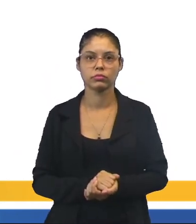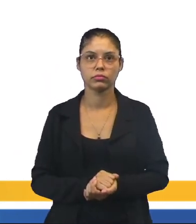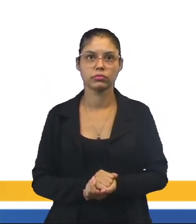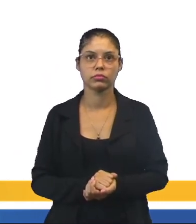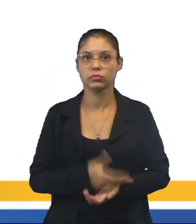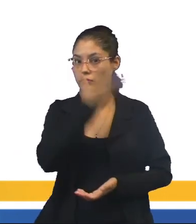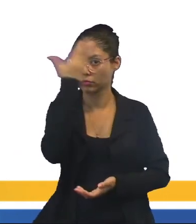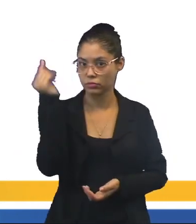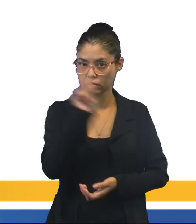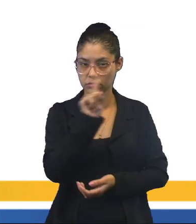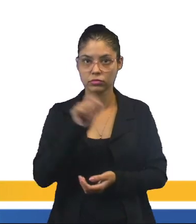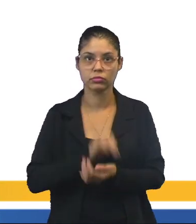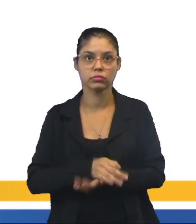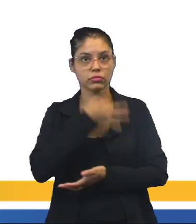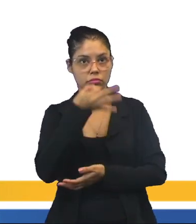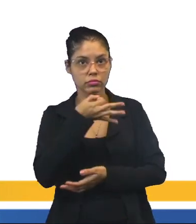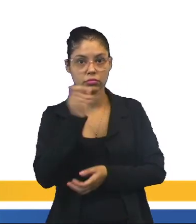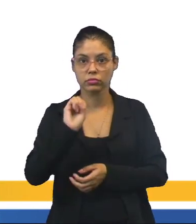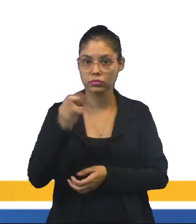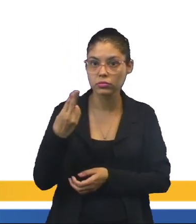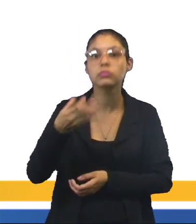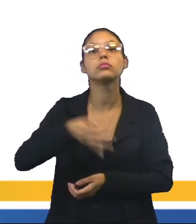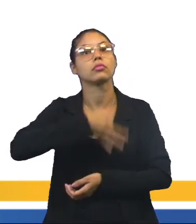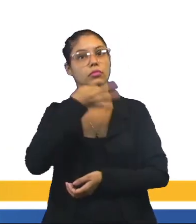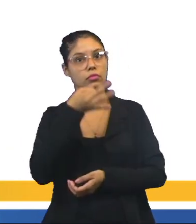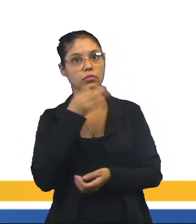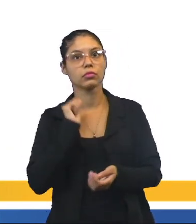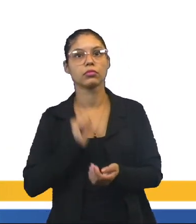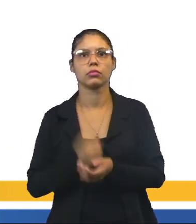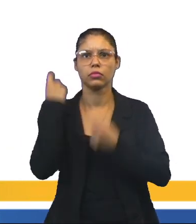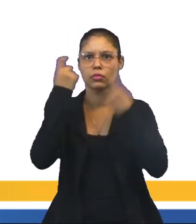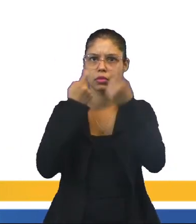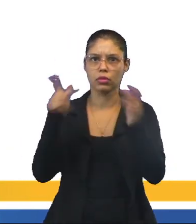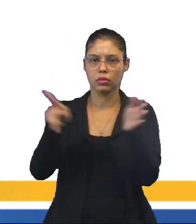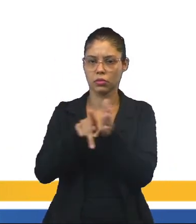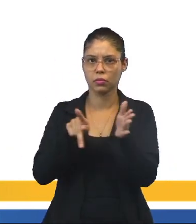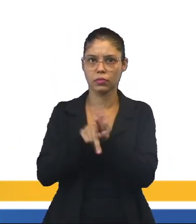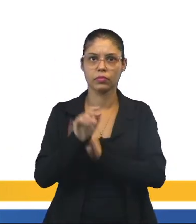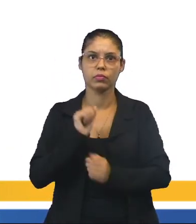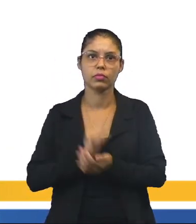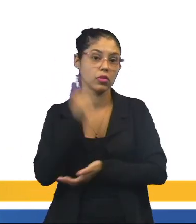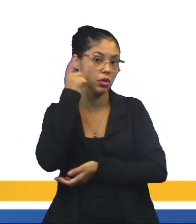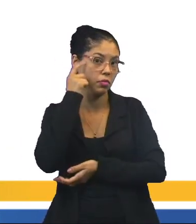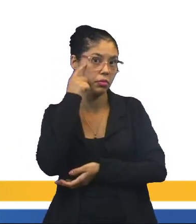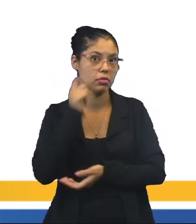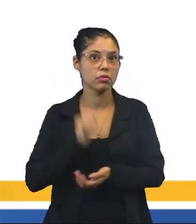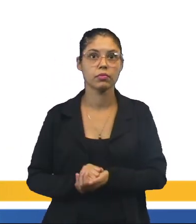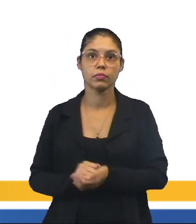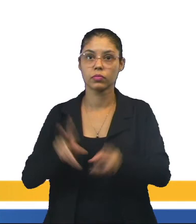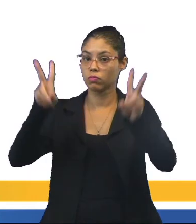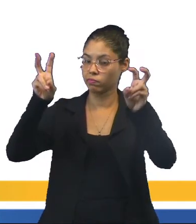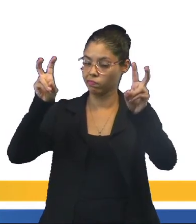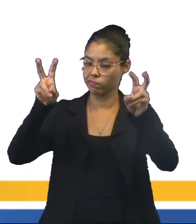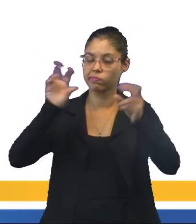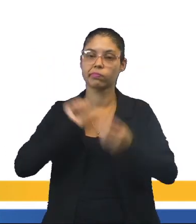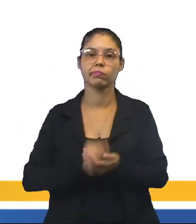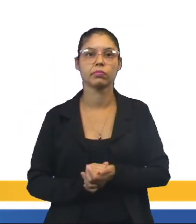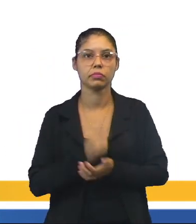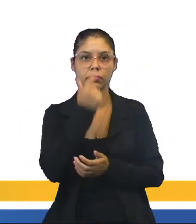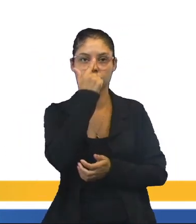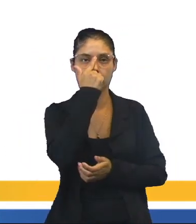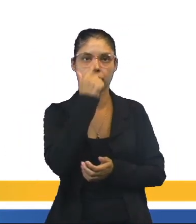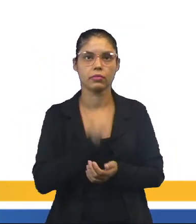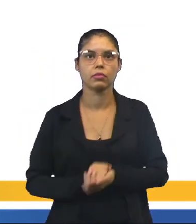Para não esquecer, opinar ou dar opinião, expressar exatamente o que pensa sobre um determinado